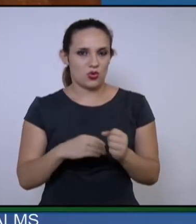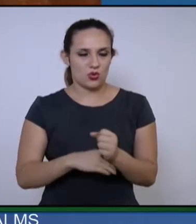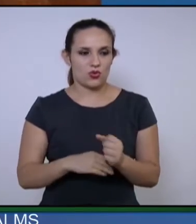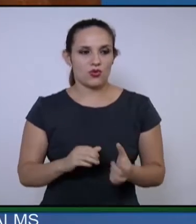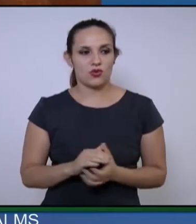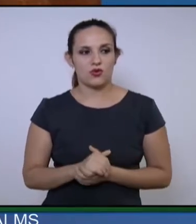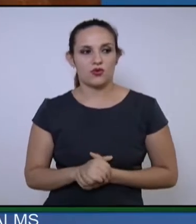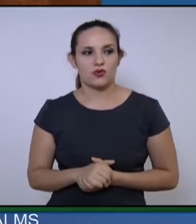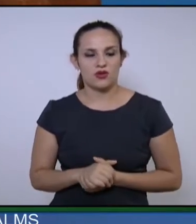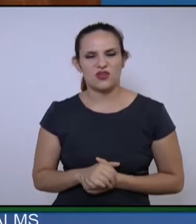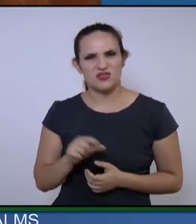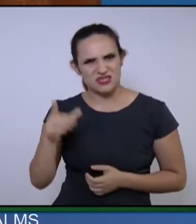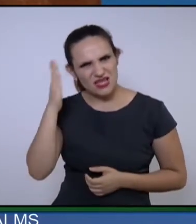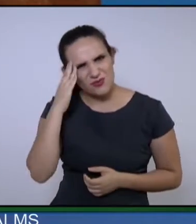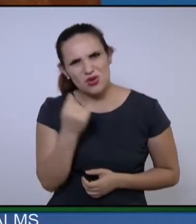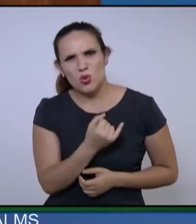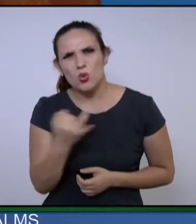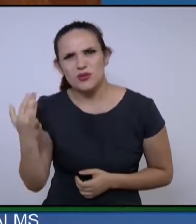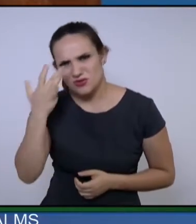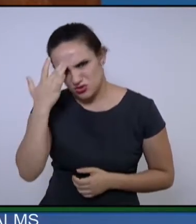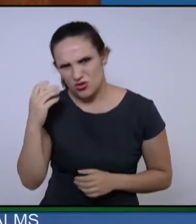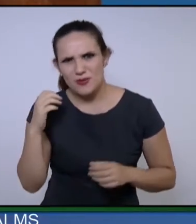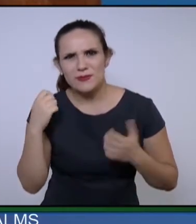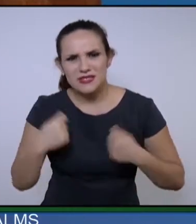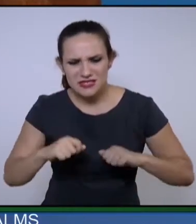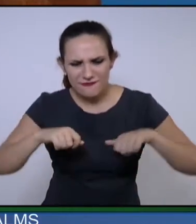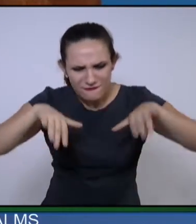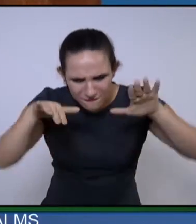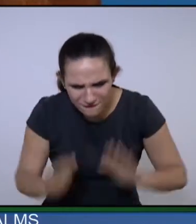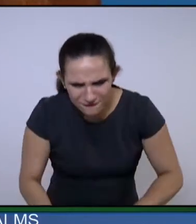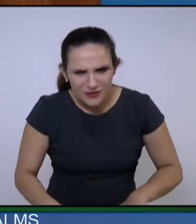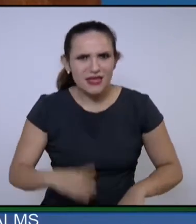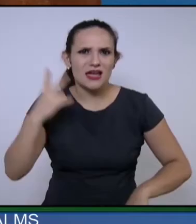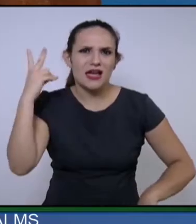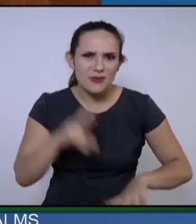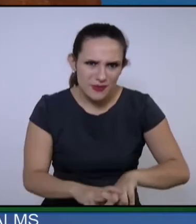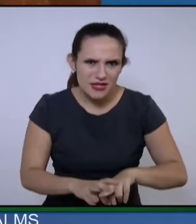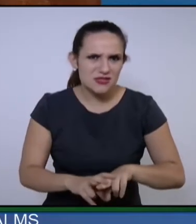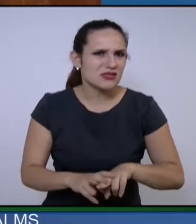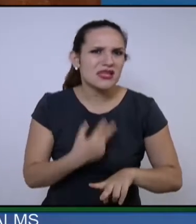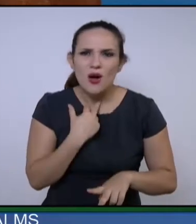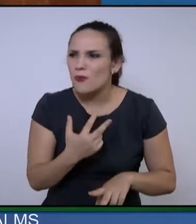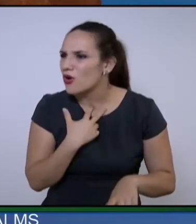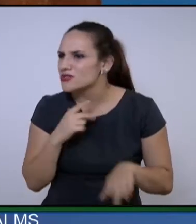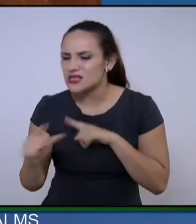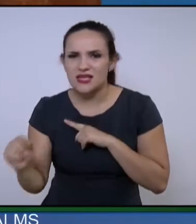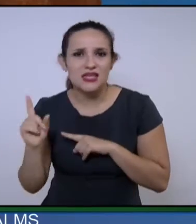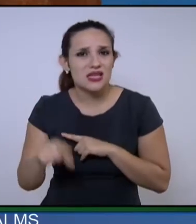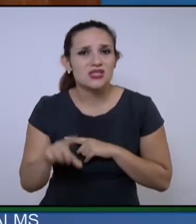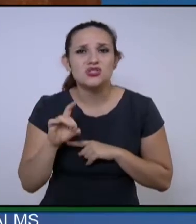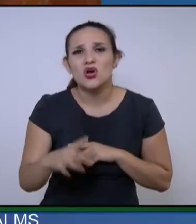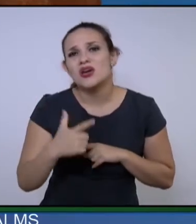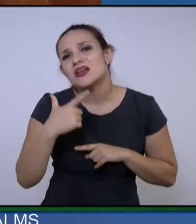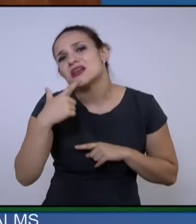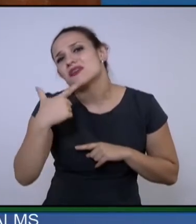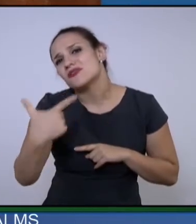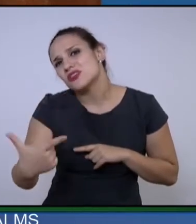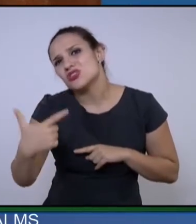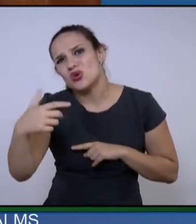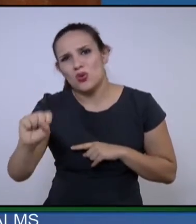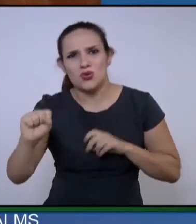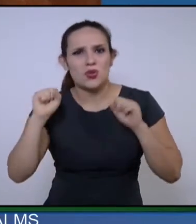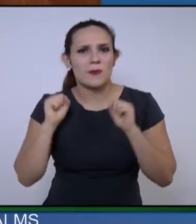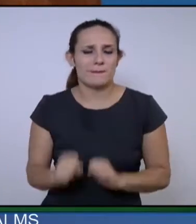fechado? Dentro desse arsenal de 1.050, apenas 28, deputado Enel Felino. De 1.050